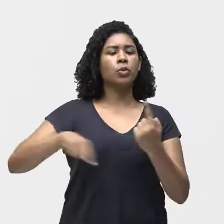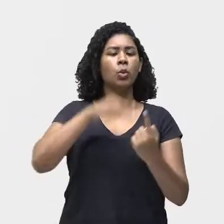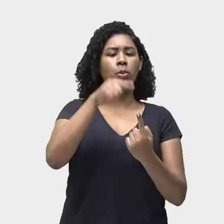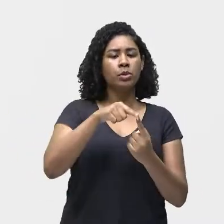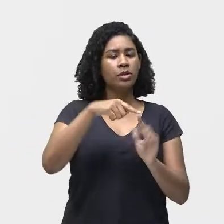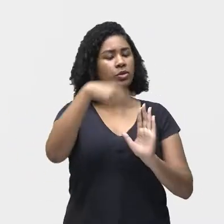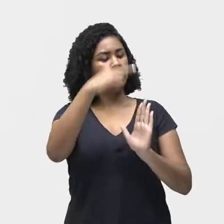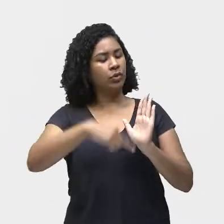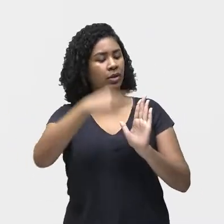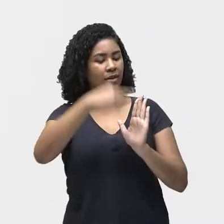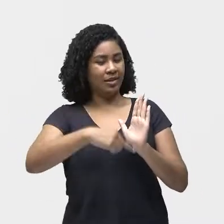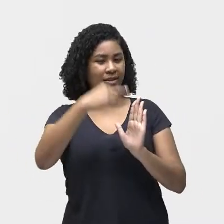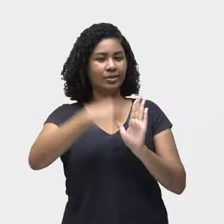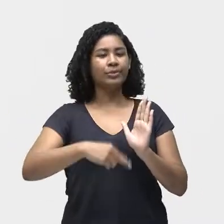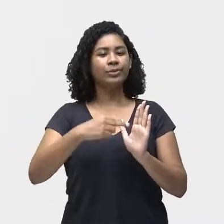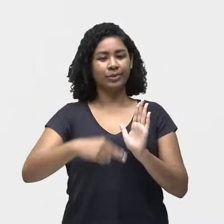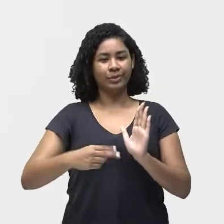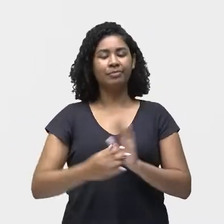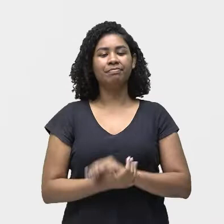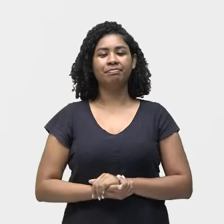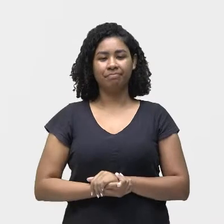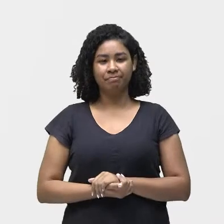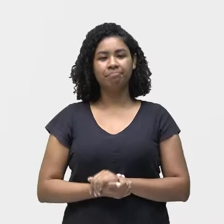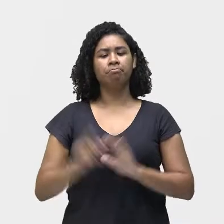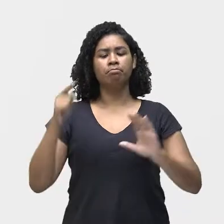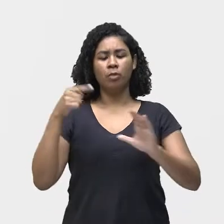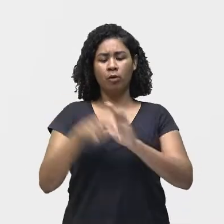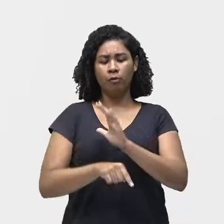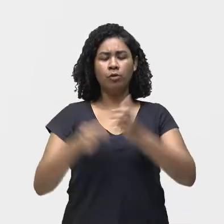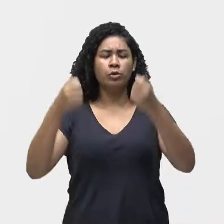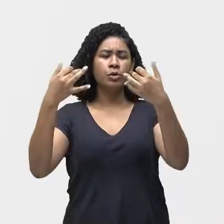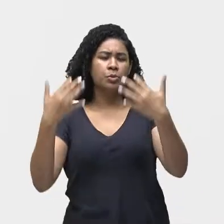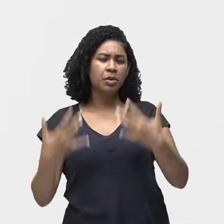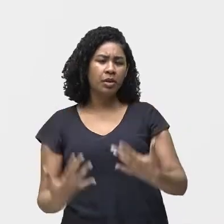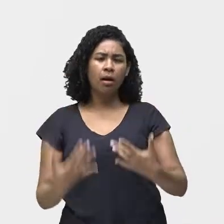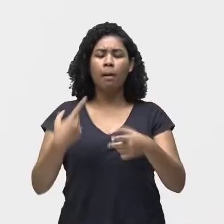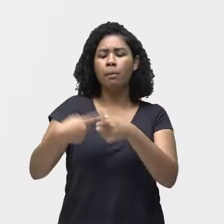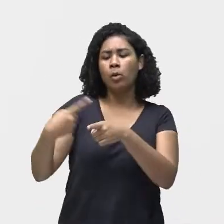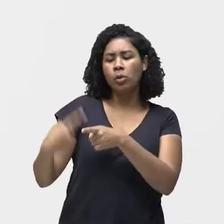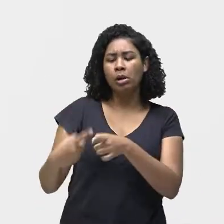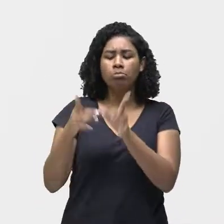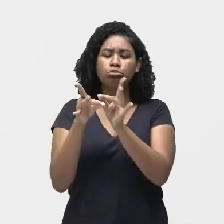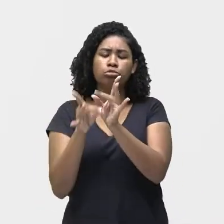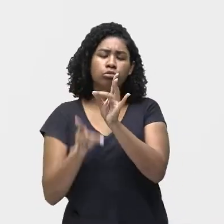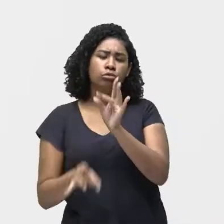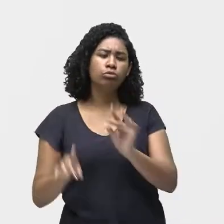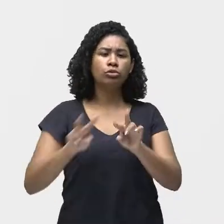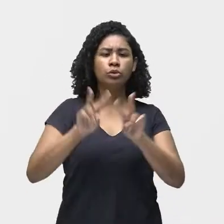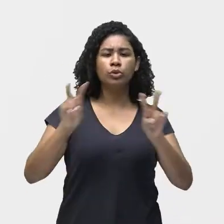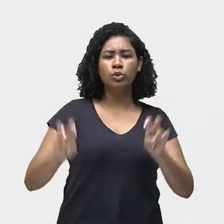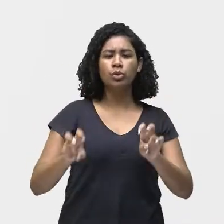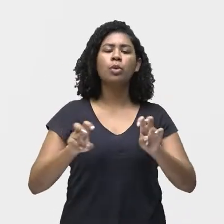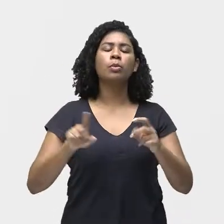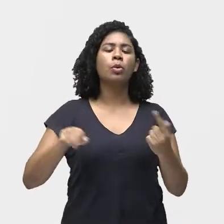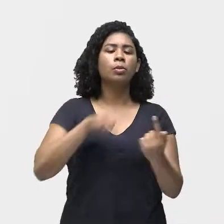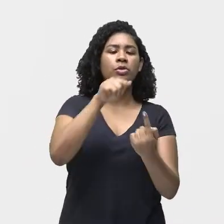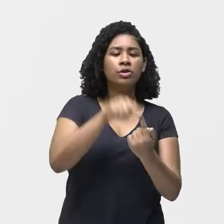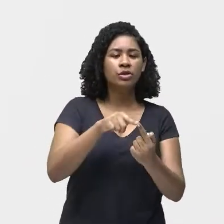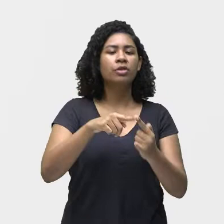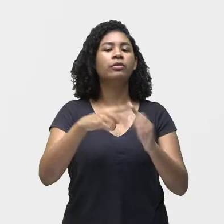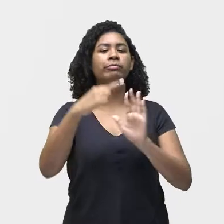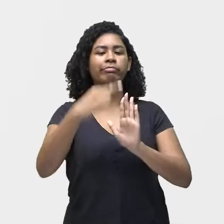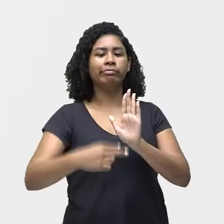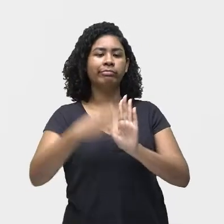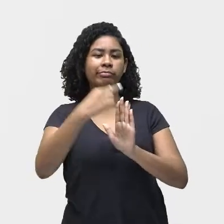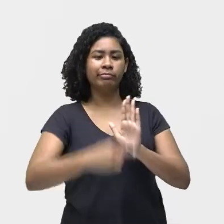Vamos nos aprofundar nesses objetivos de leitura, em tudo que envolve, nos propósitos, sobre